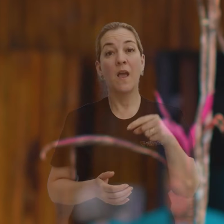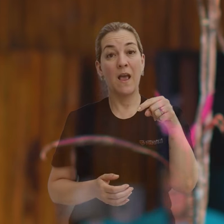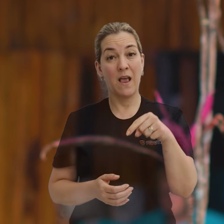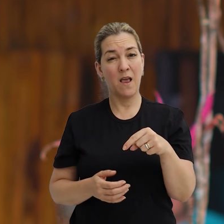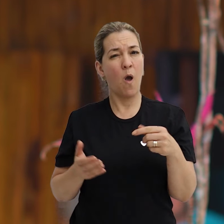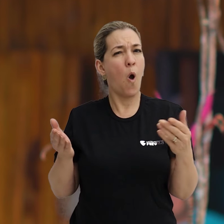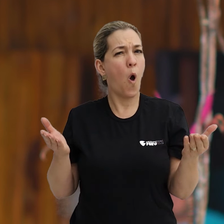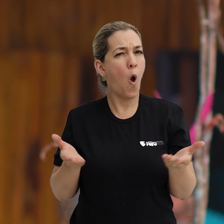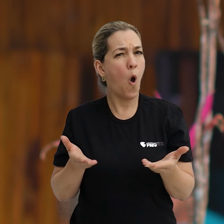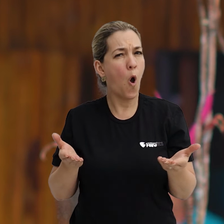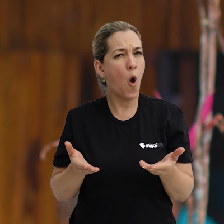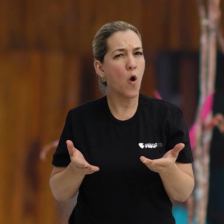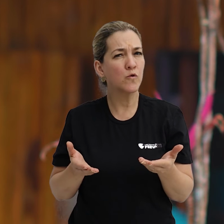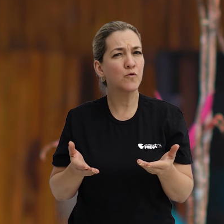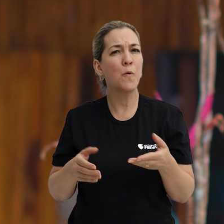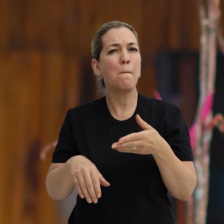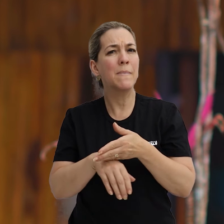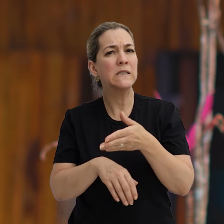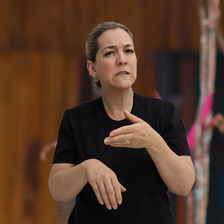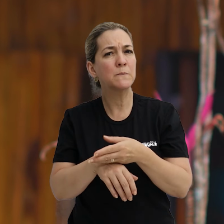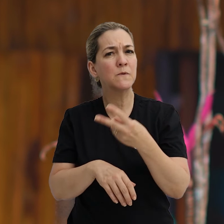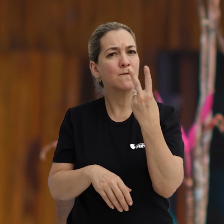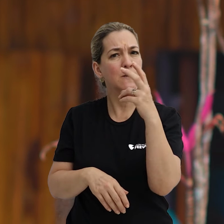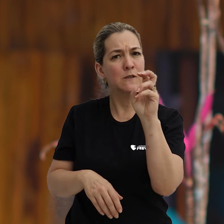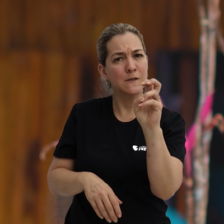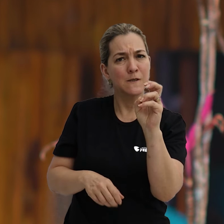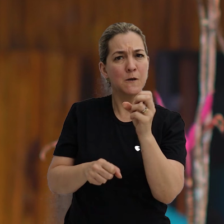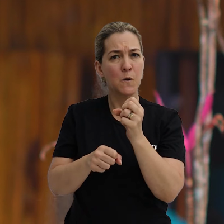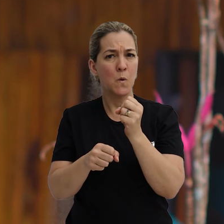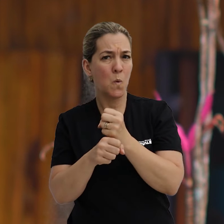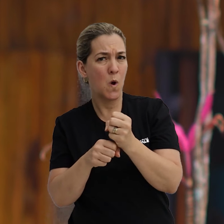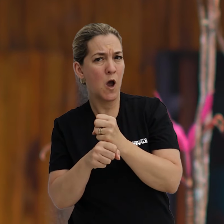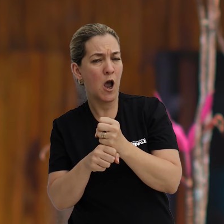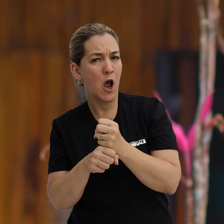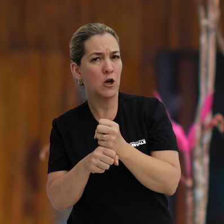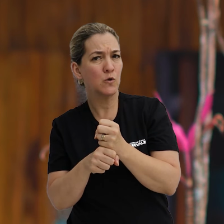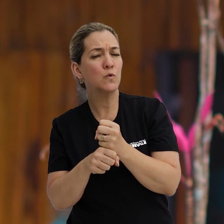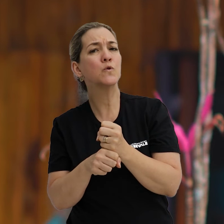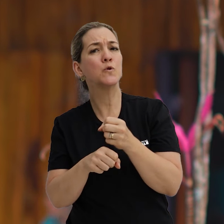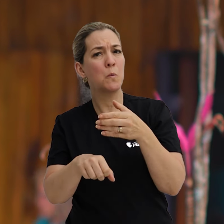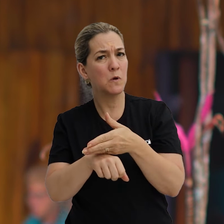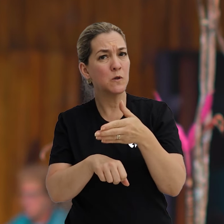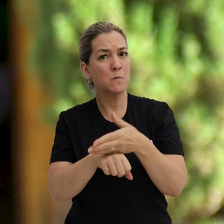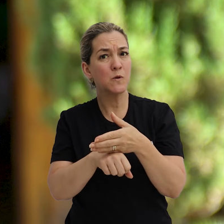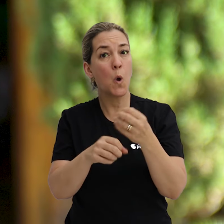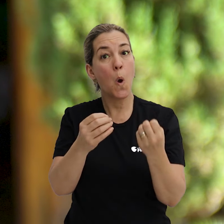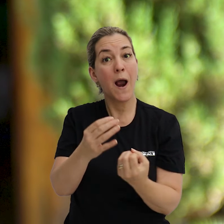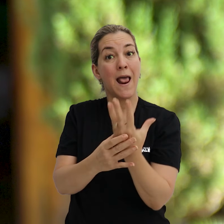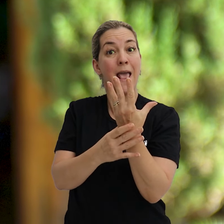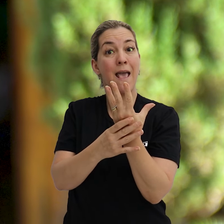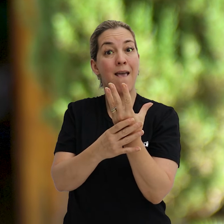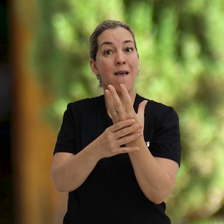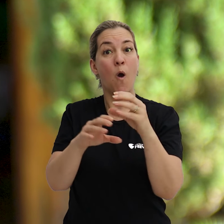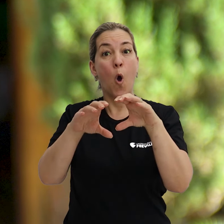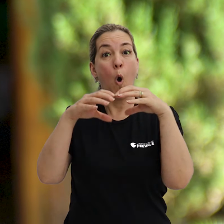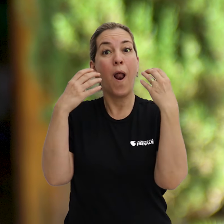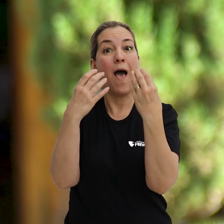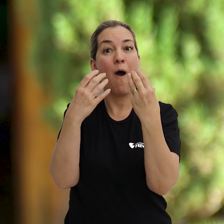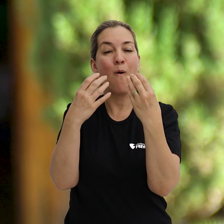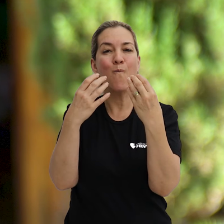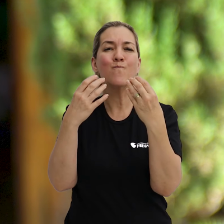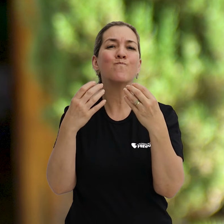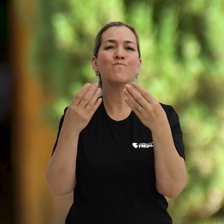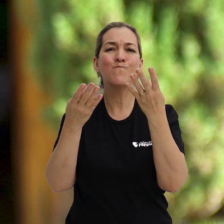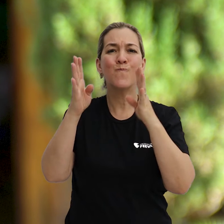Eu estou aqui no coral há 25 anos. Eu sou uma das fundadoras do coral. O Feivale nos fornece